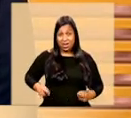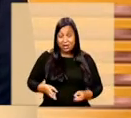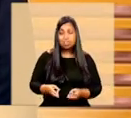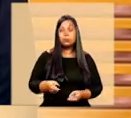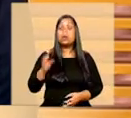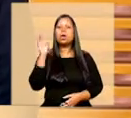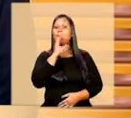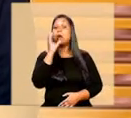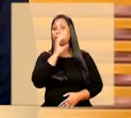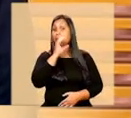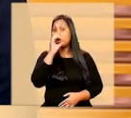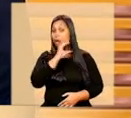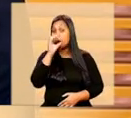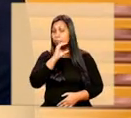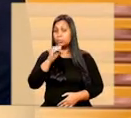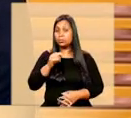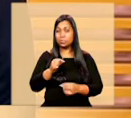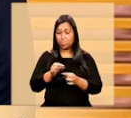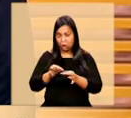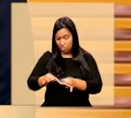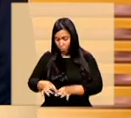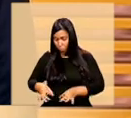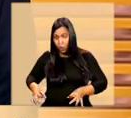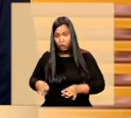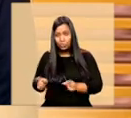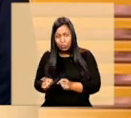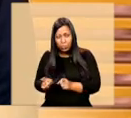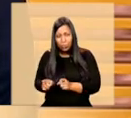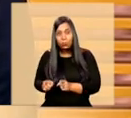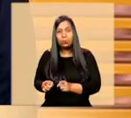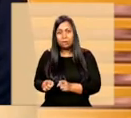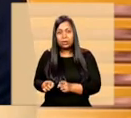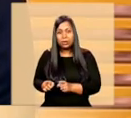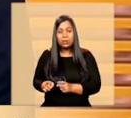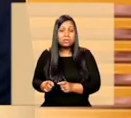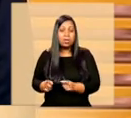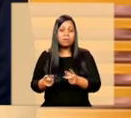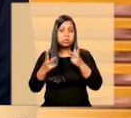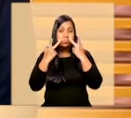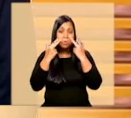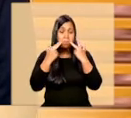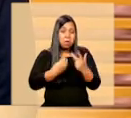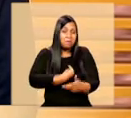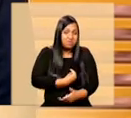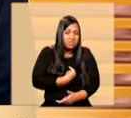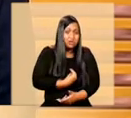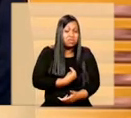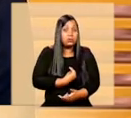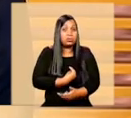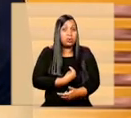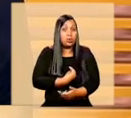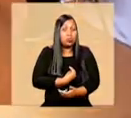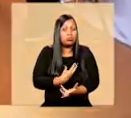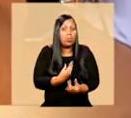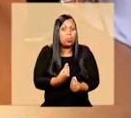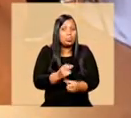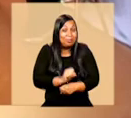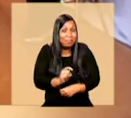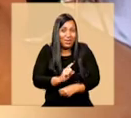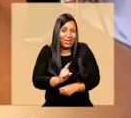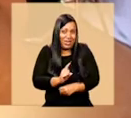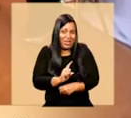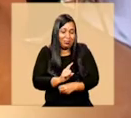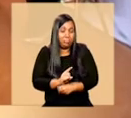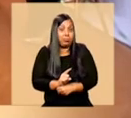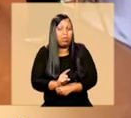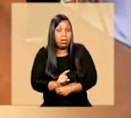mais rápido, é uma cirurgia de um porte menor, e geralmente o paciente está realizando suas atividades habituais, então não está tão debilitado como nos